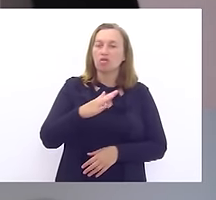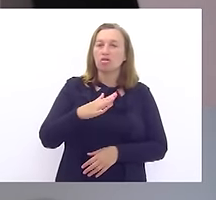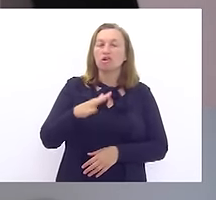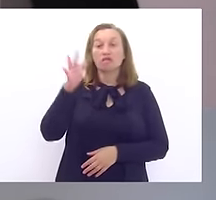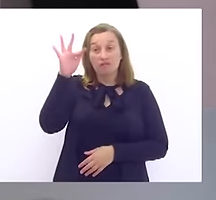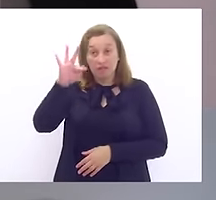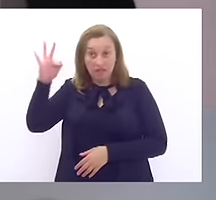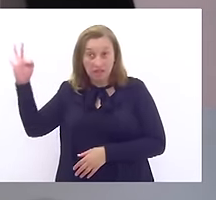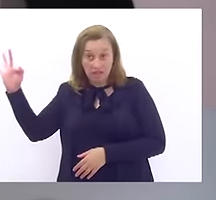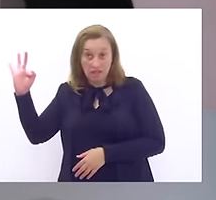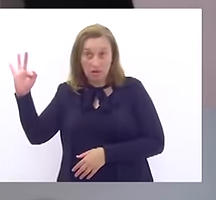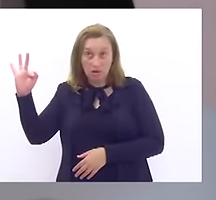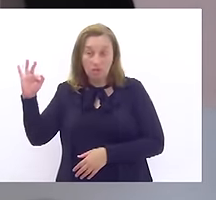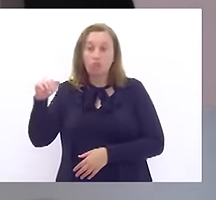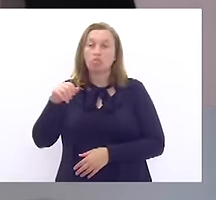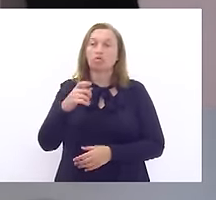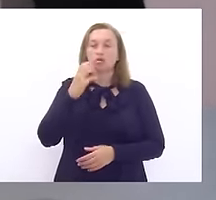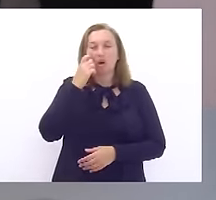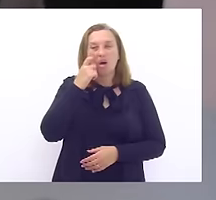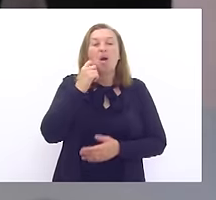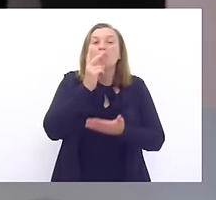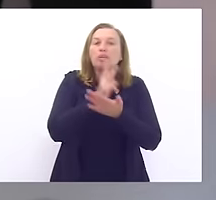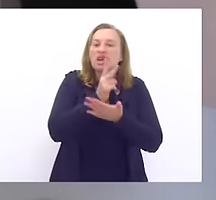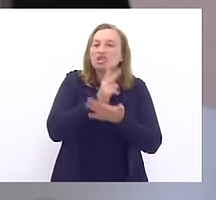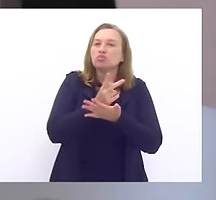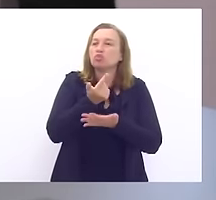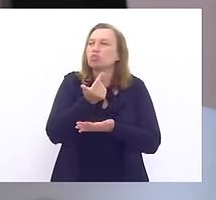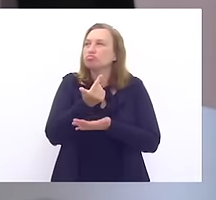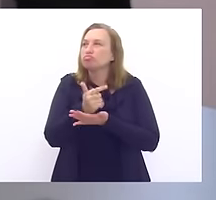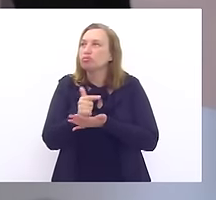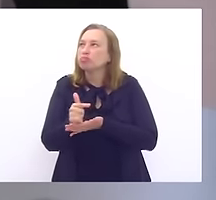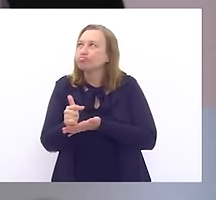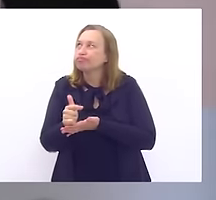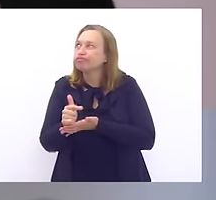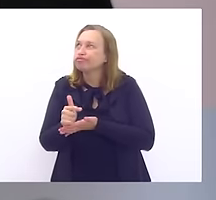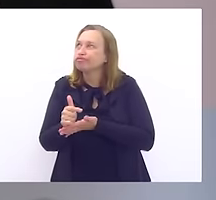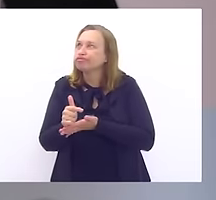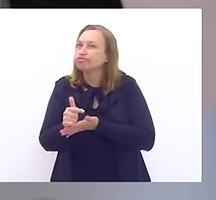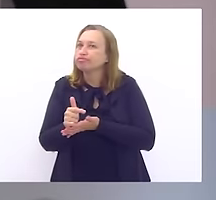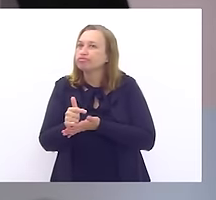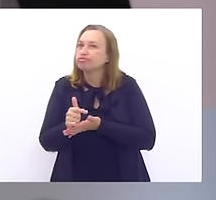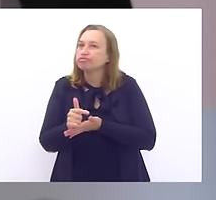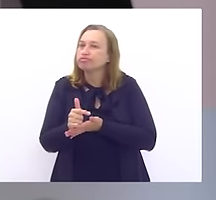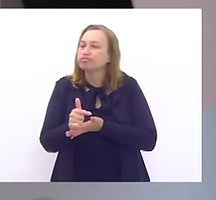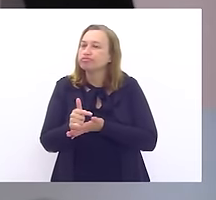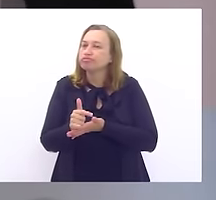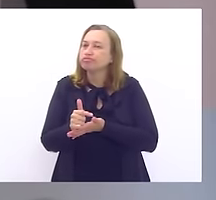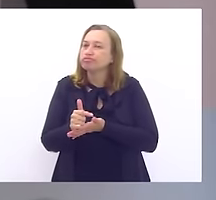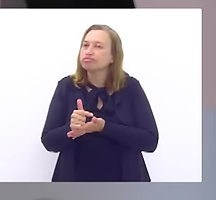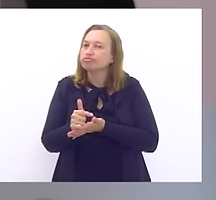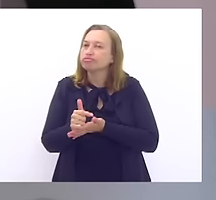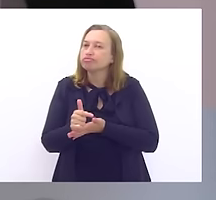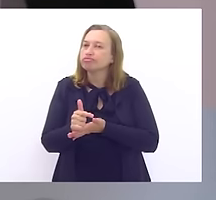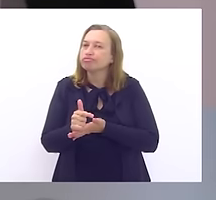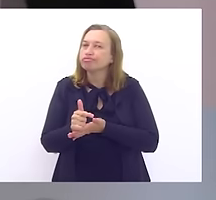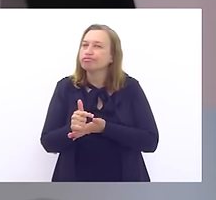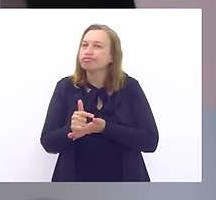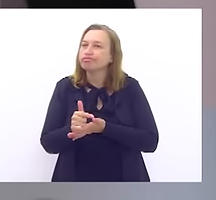essa específica que a gente tá dizendo mesmo quando não há quando não há indícios de serem